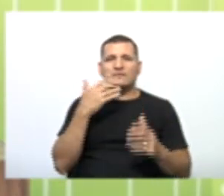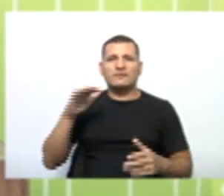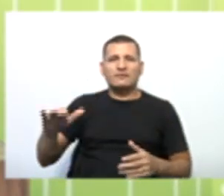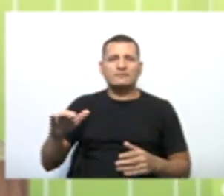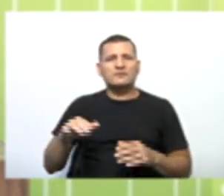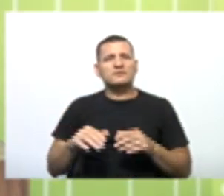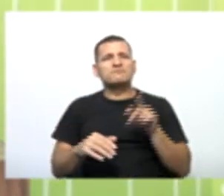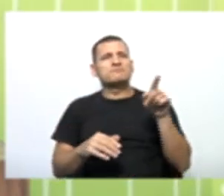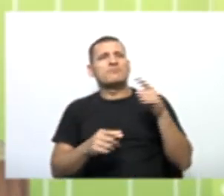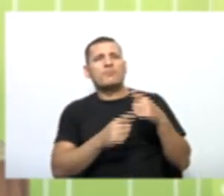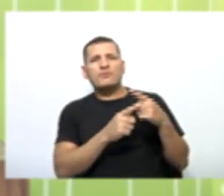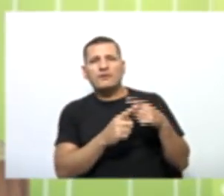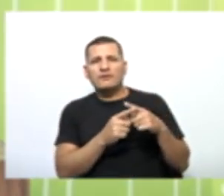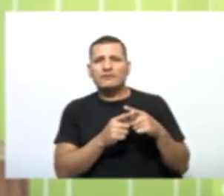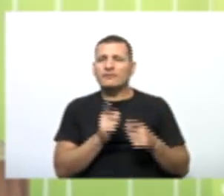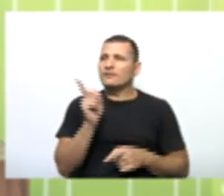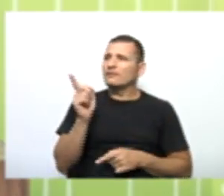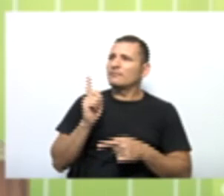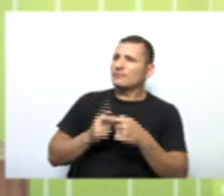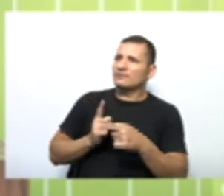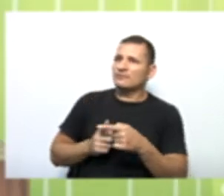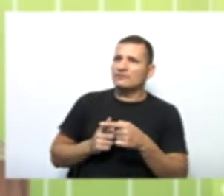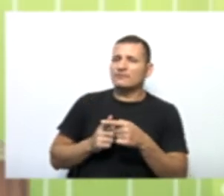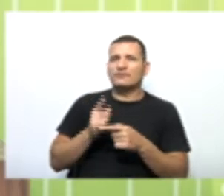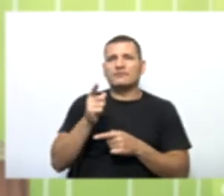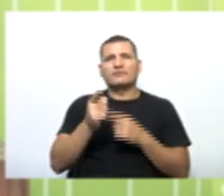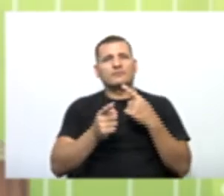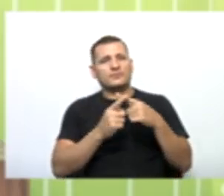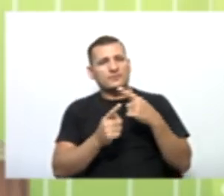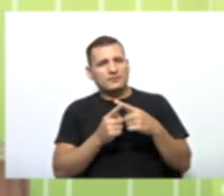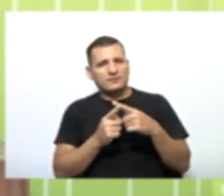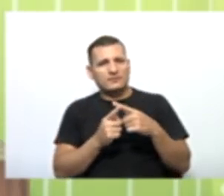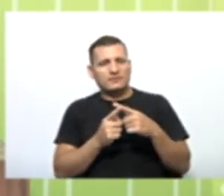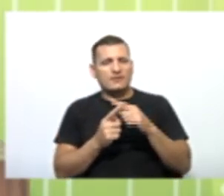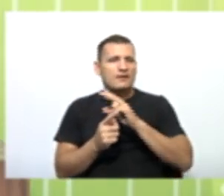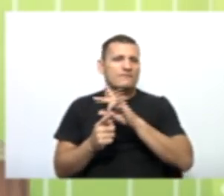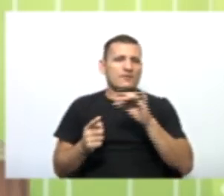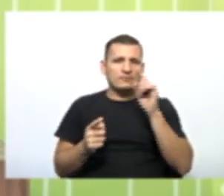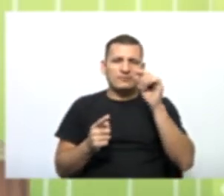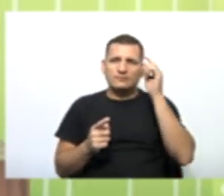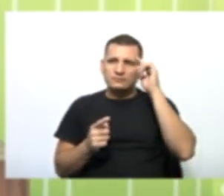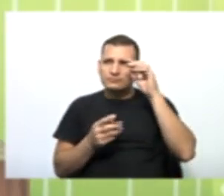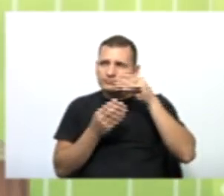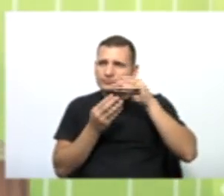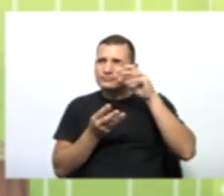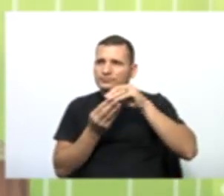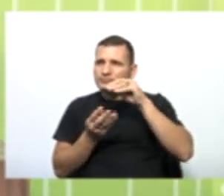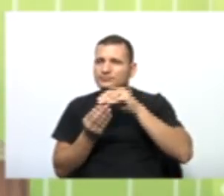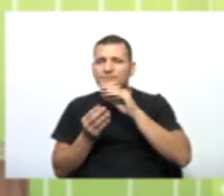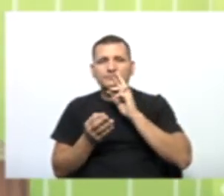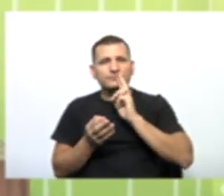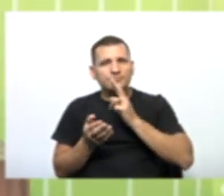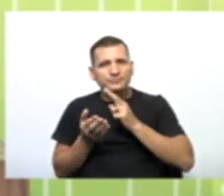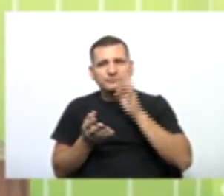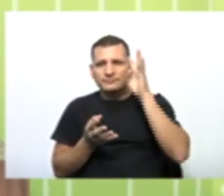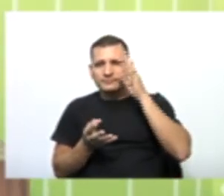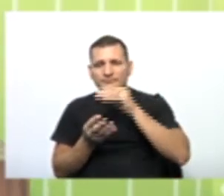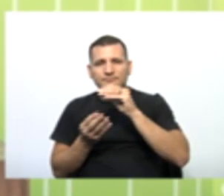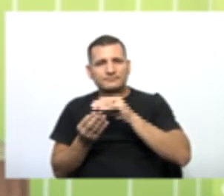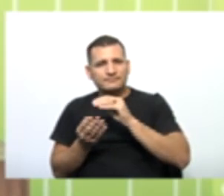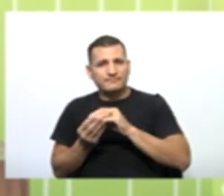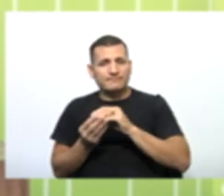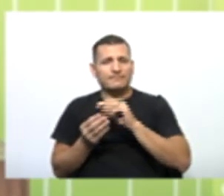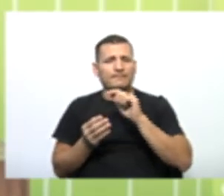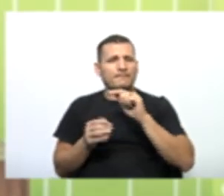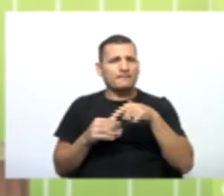disso? Por que daquilo? E aí você vai formulando a resposta, buscando o fundamento. E é a partir desse método que Sócrates faz